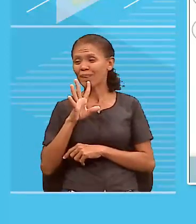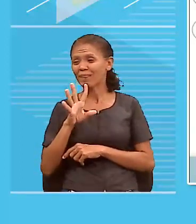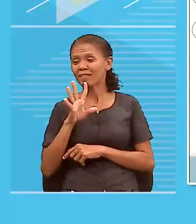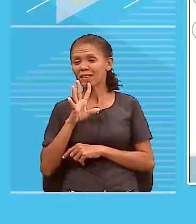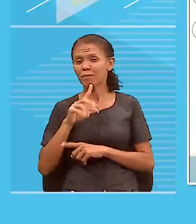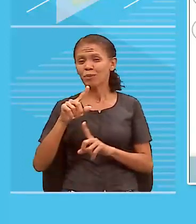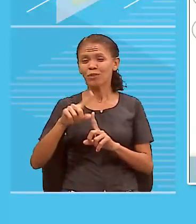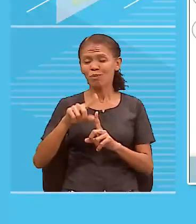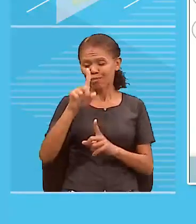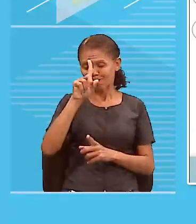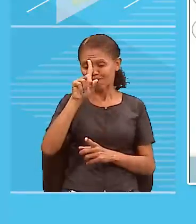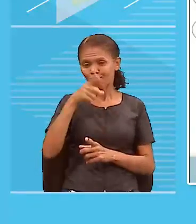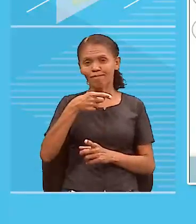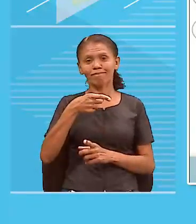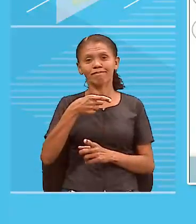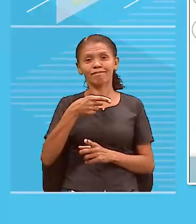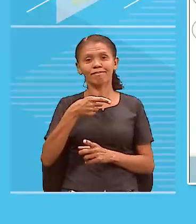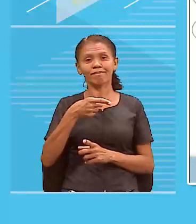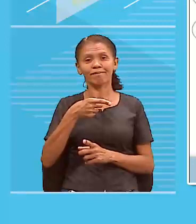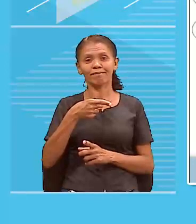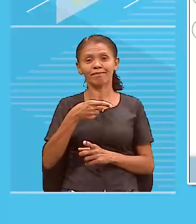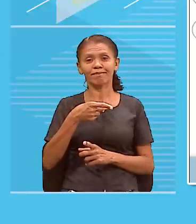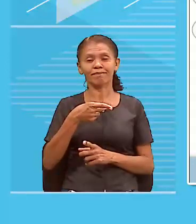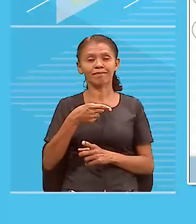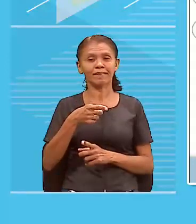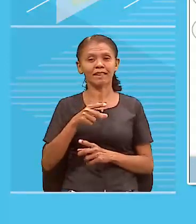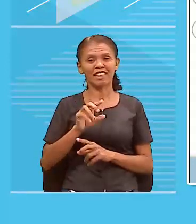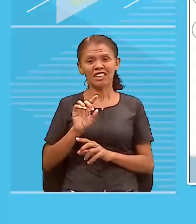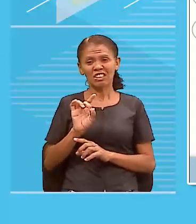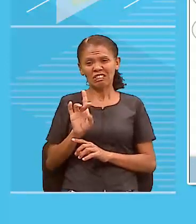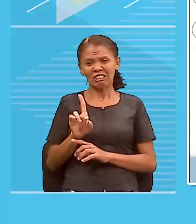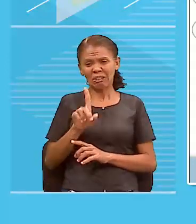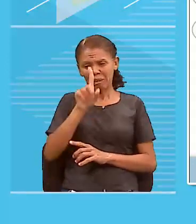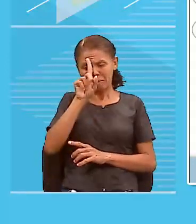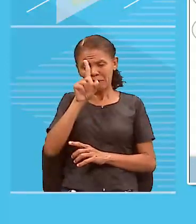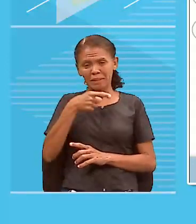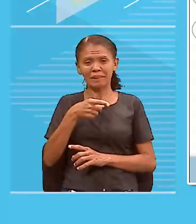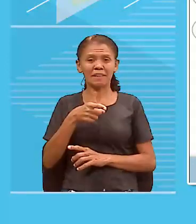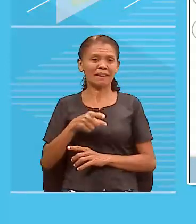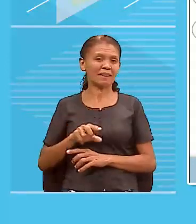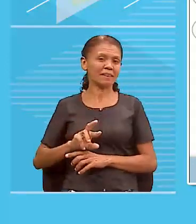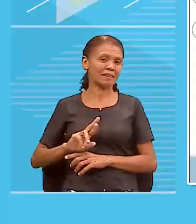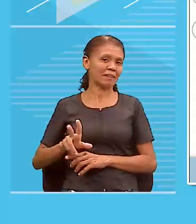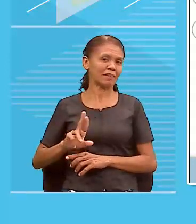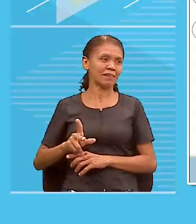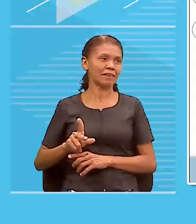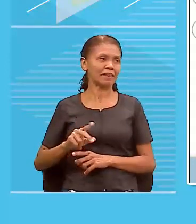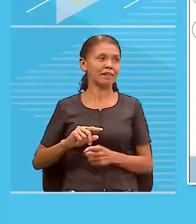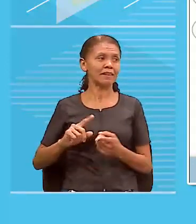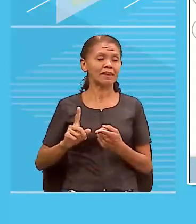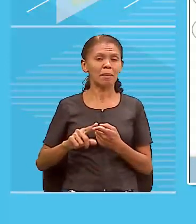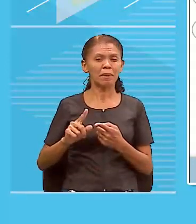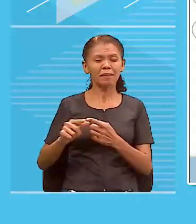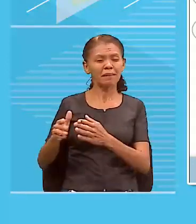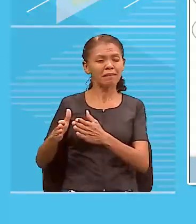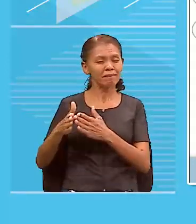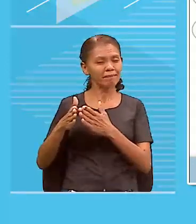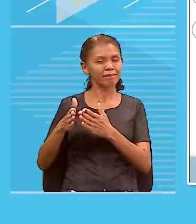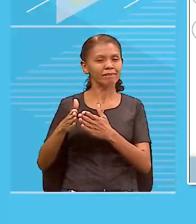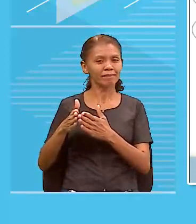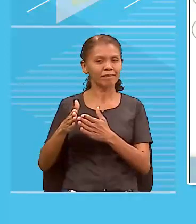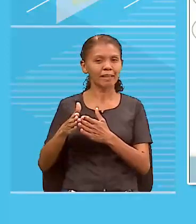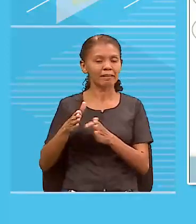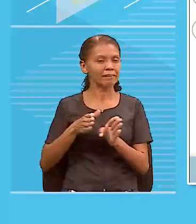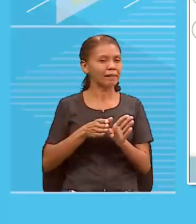comando não é e não existe somente nós não temos só esse do comando nós temos aquele do pedido